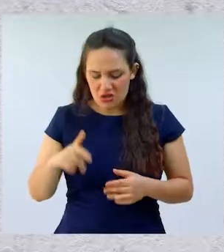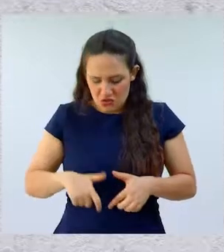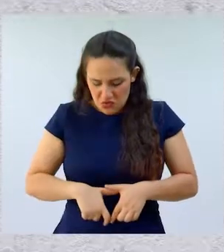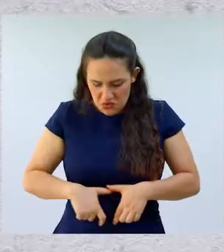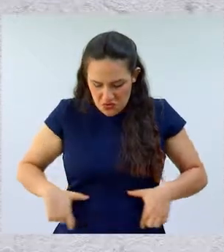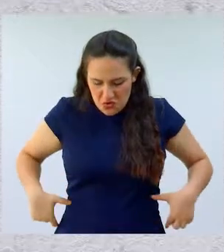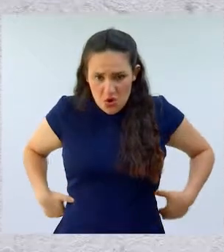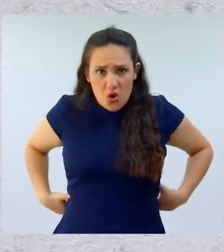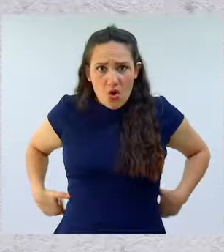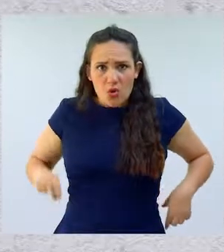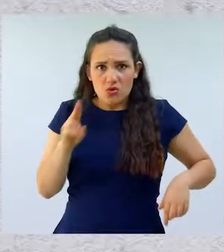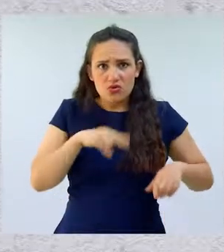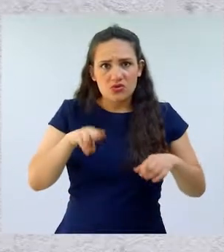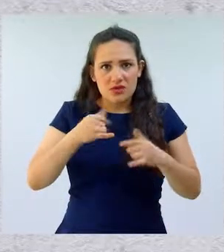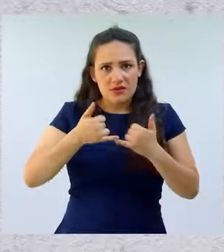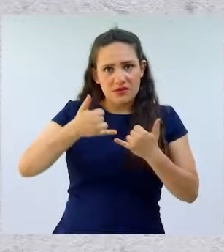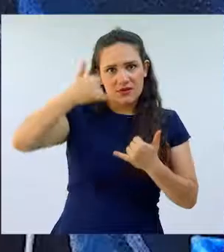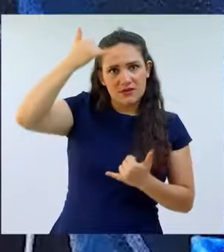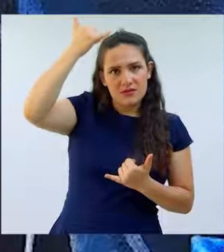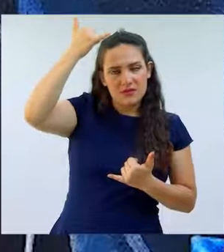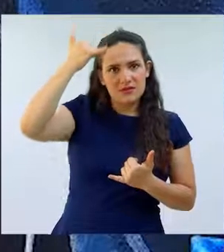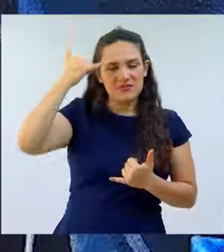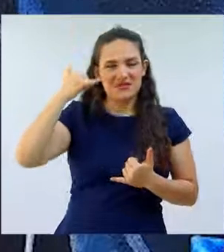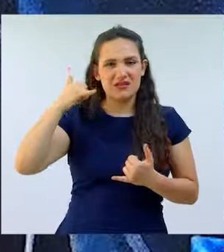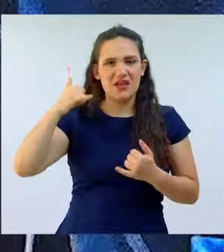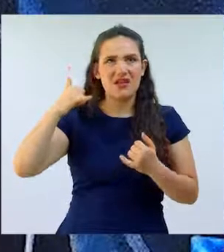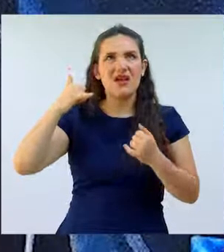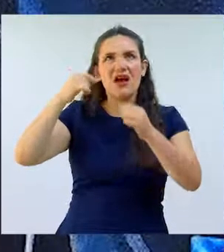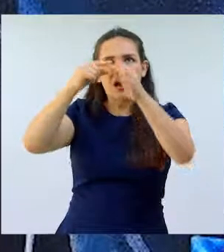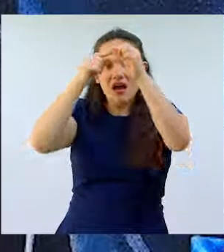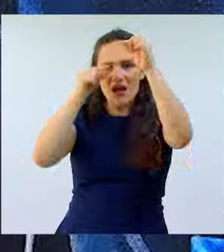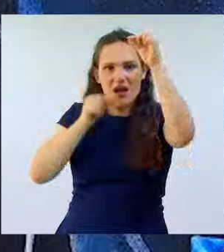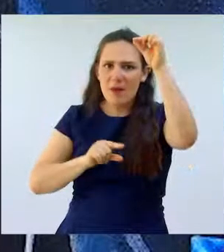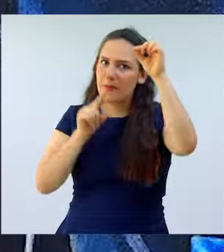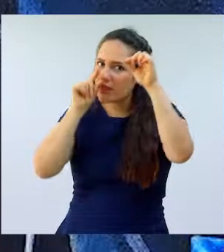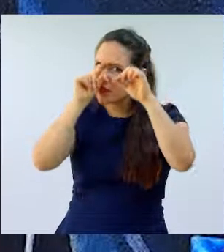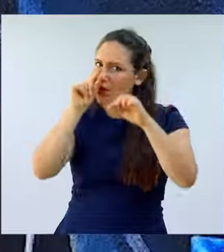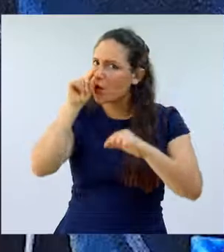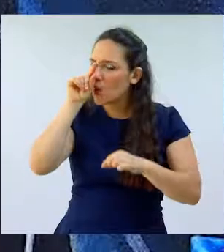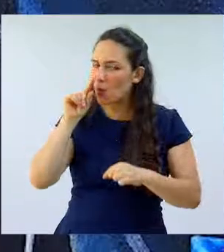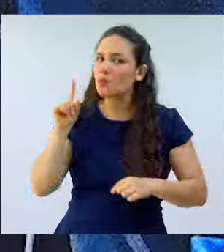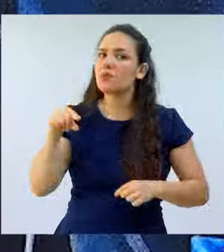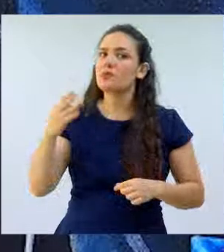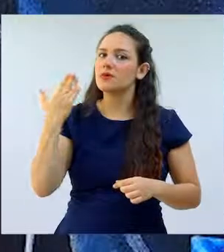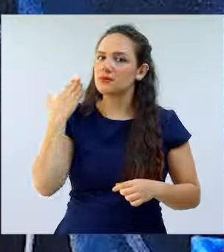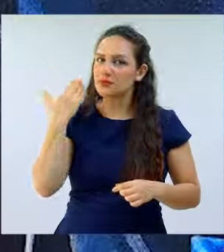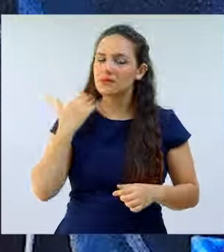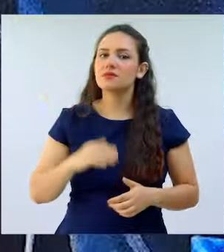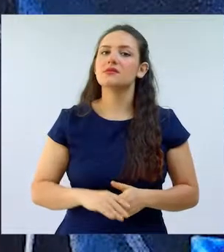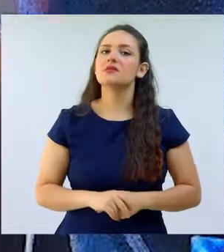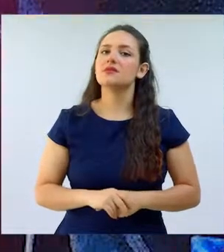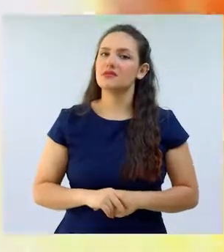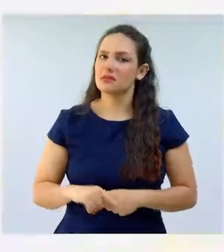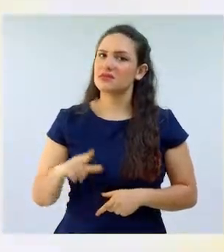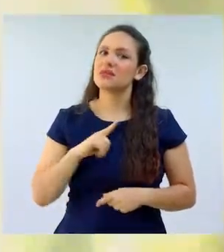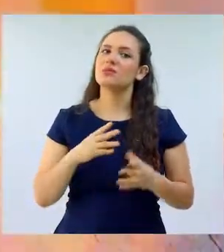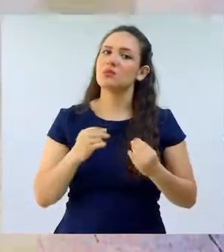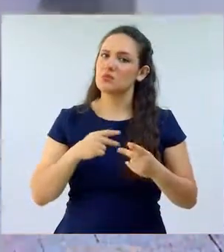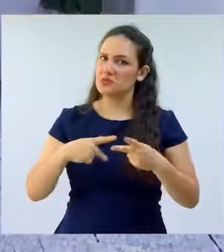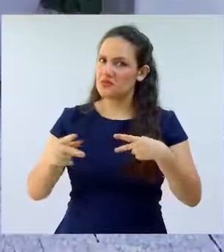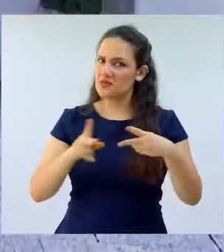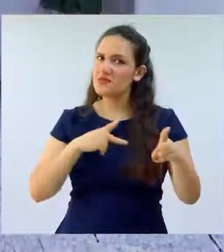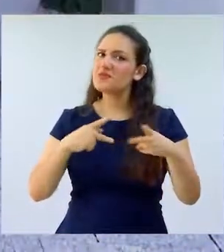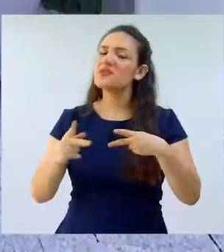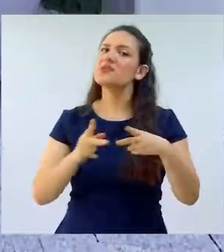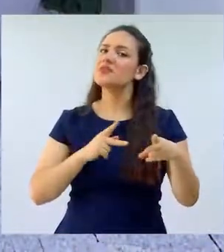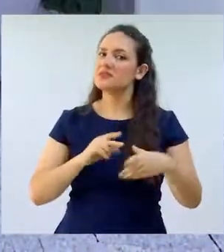A forma como eles faziam os balancinhos, como é que a gente fazia para subir aquele balancinho, era muito complicado. E aqui venta muito, né? Depende da